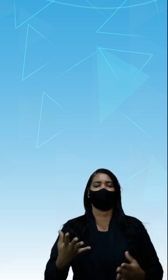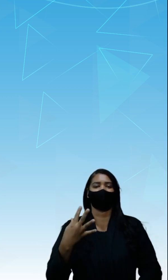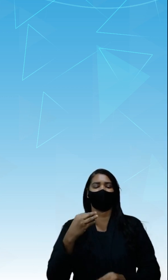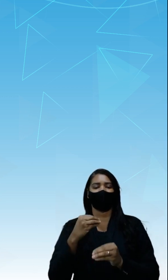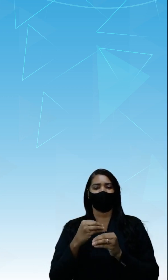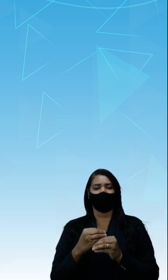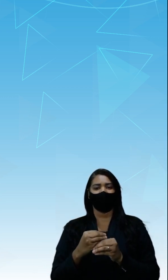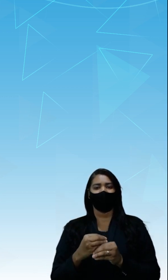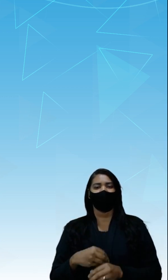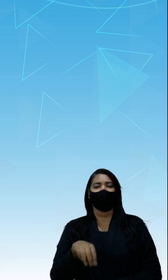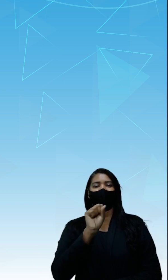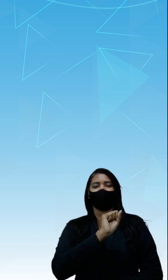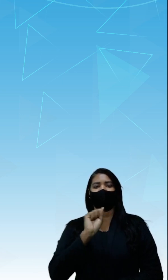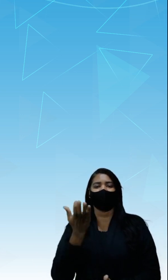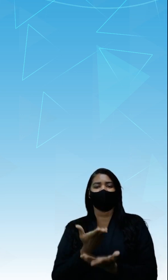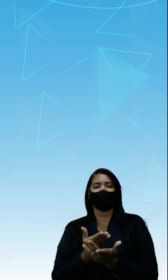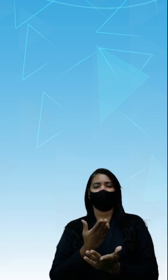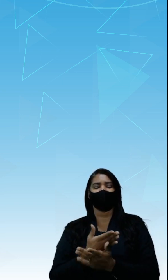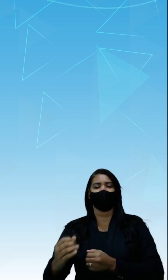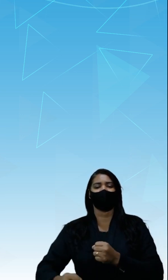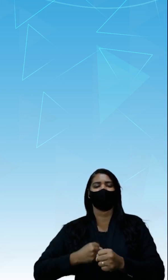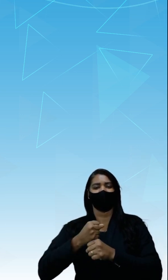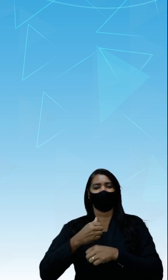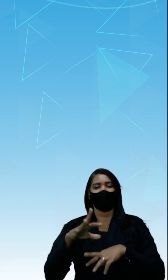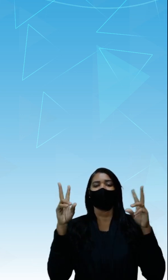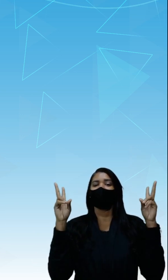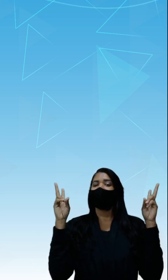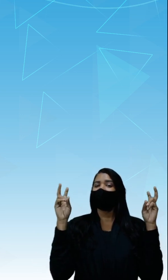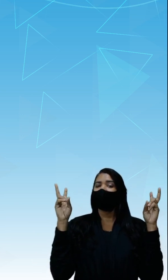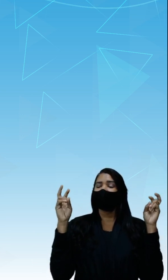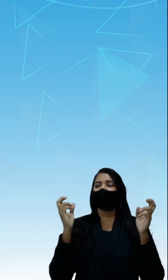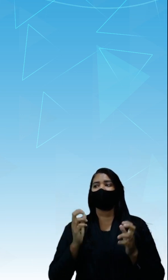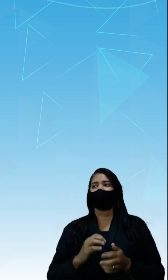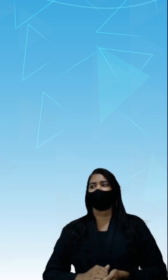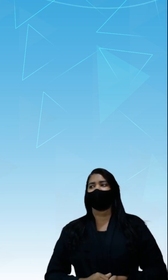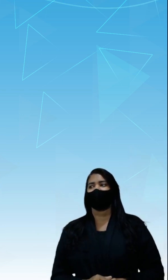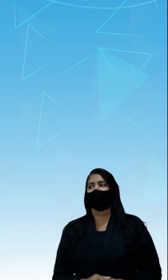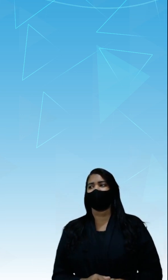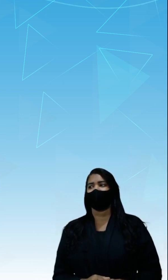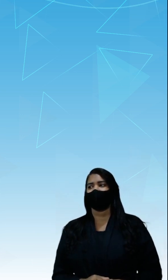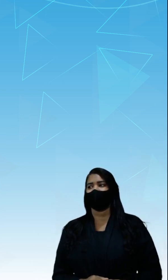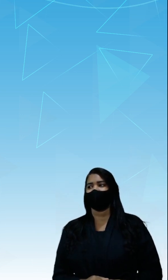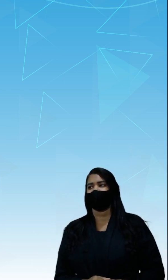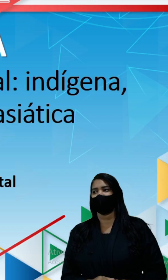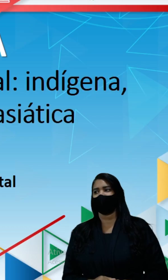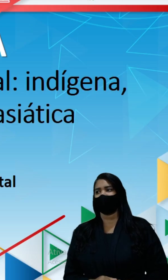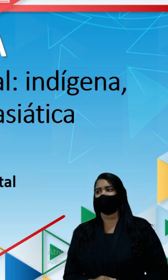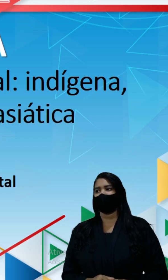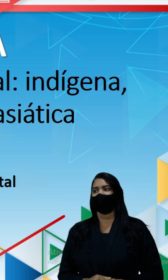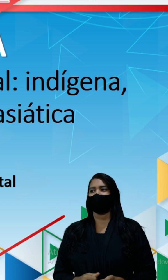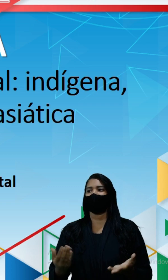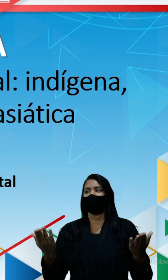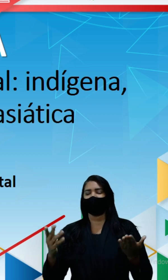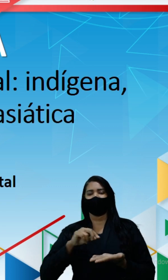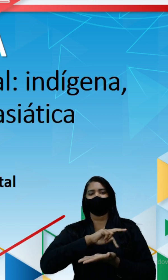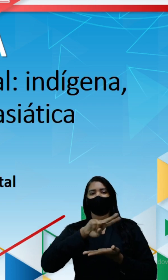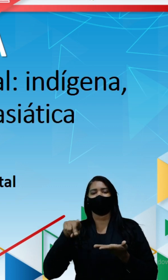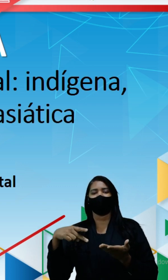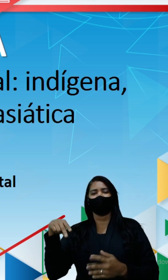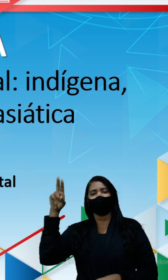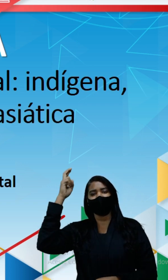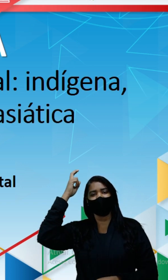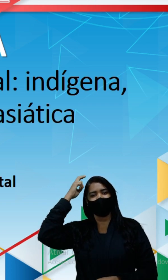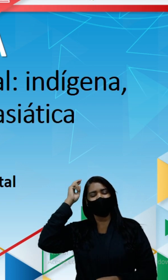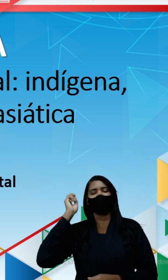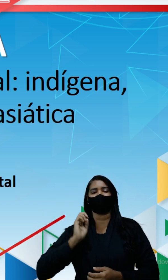nossa oitava aula do ano. Qual é o tema, prof? Vamos lá. É diversidade etnocultural.